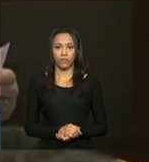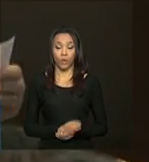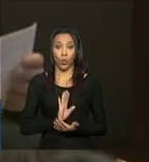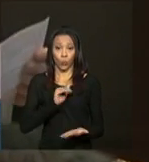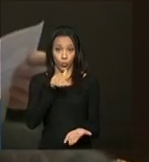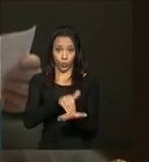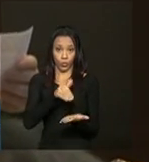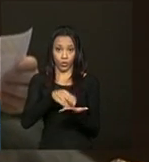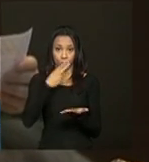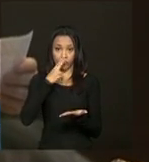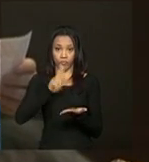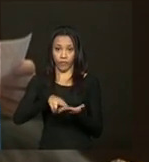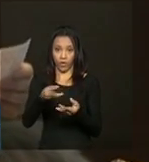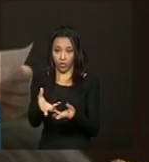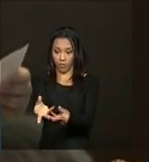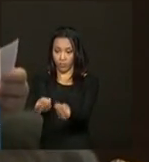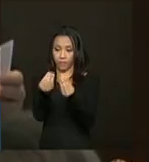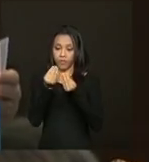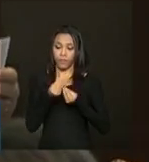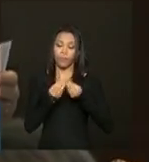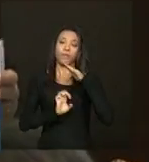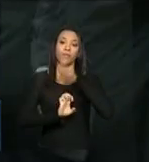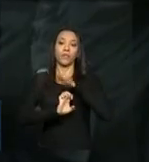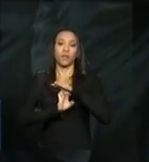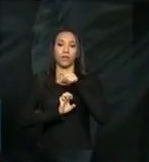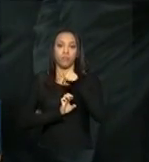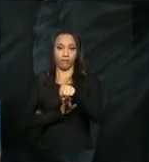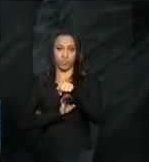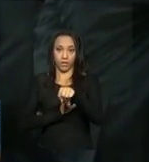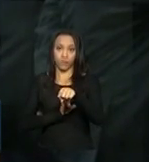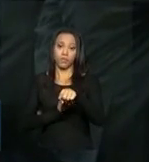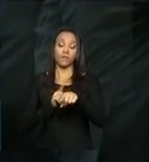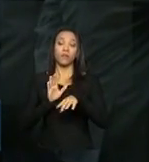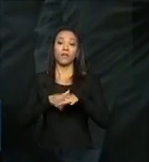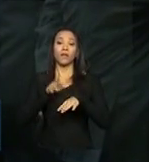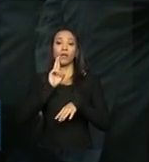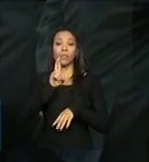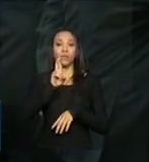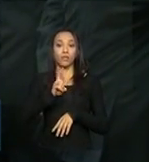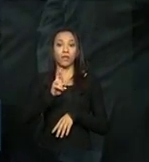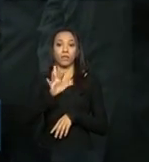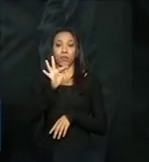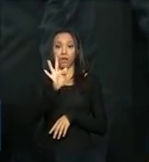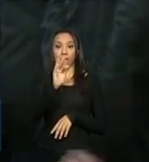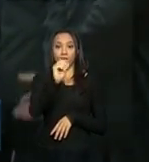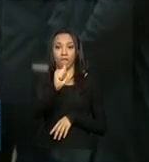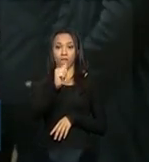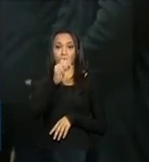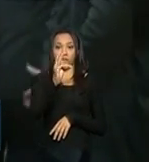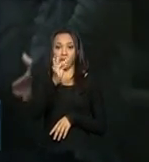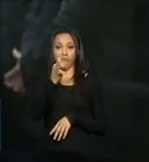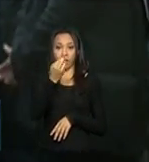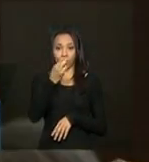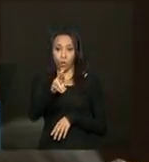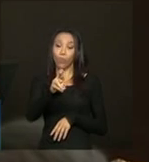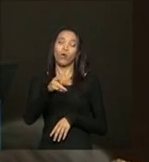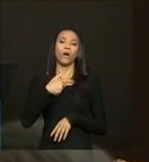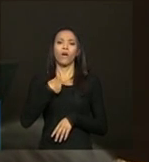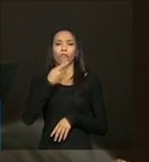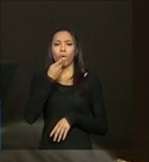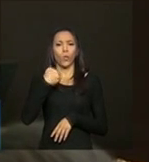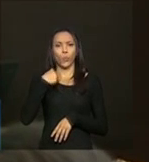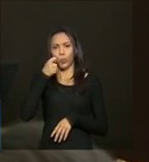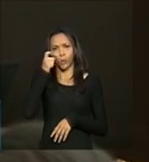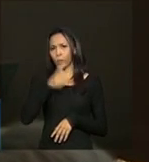Último envelope, envelope entregue pela Alupar Investimento, representado pela corretora Fator, declara que não possui